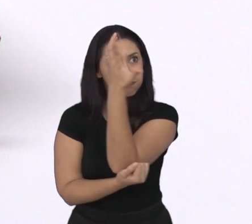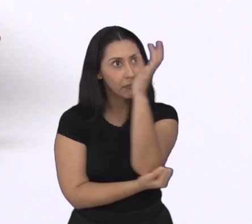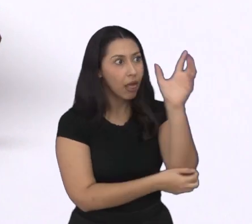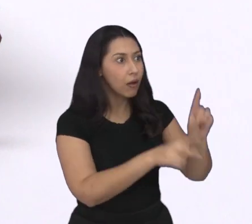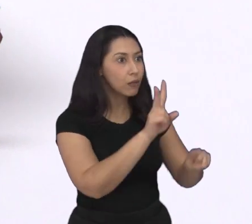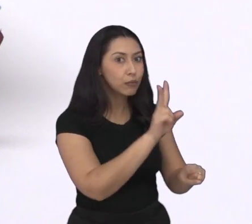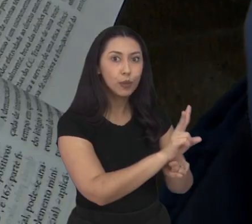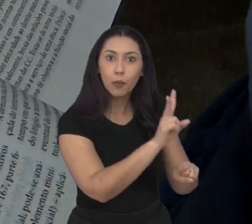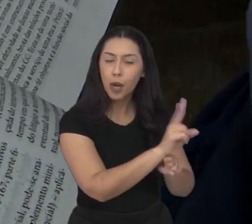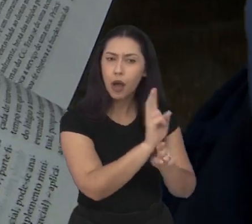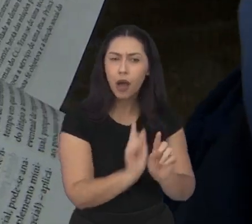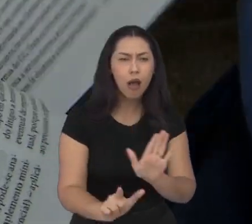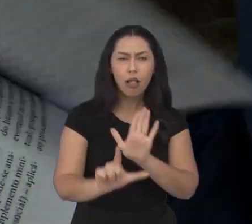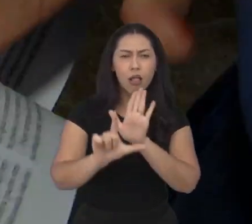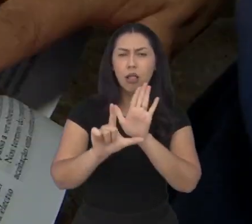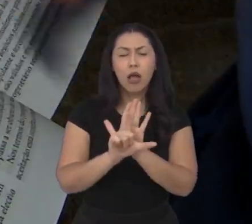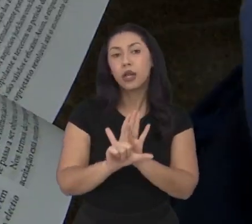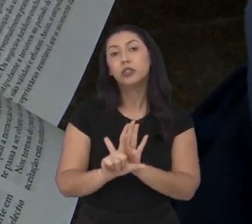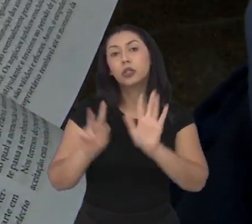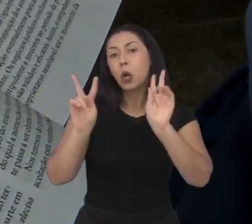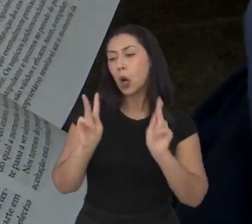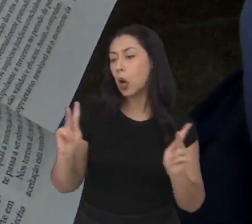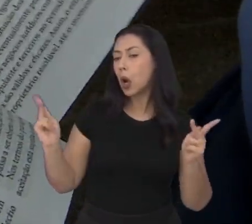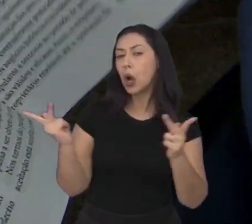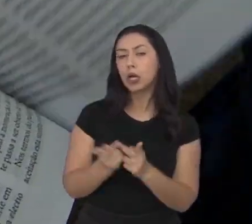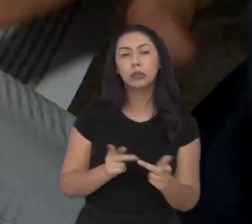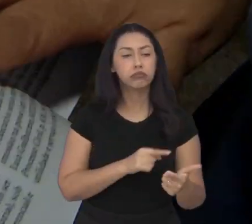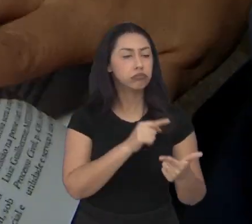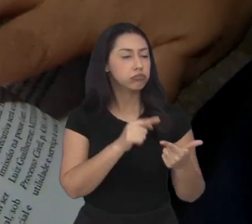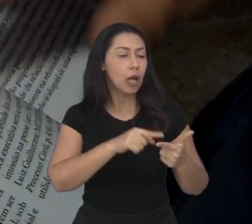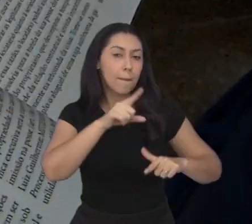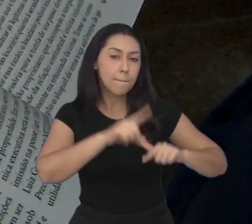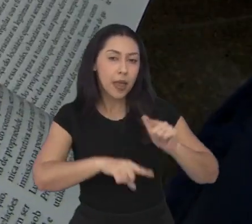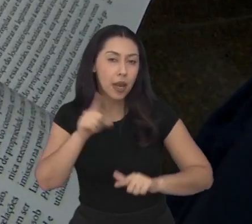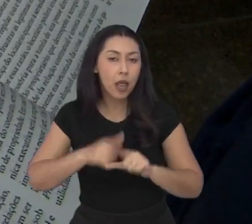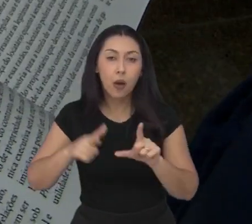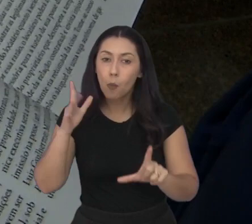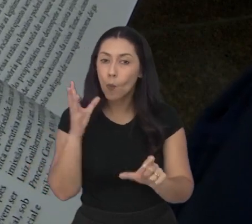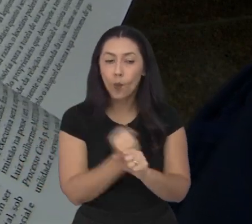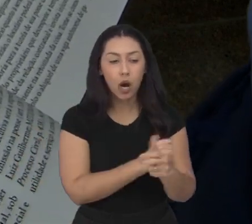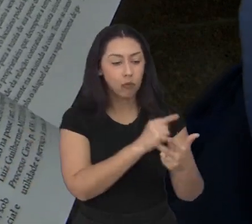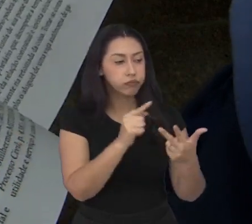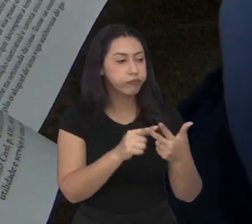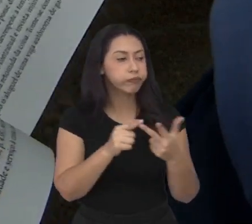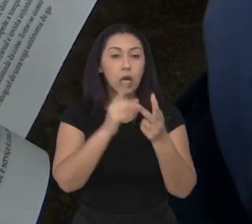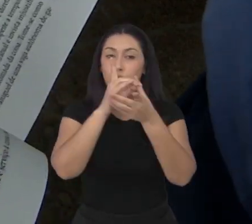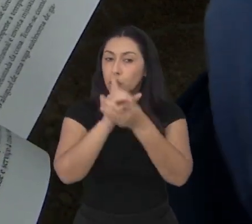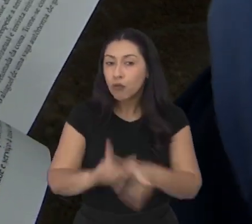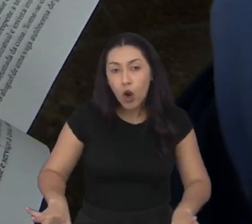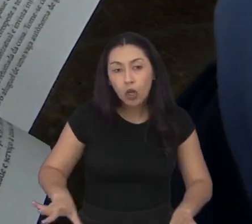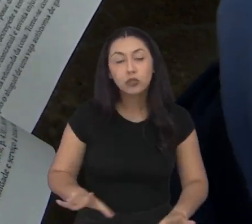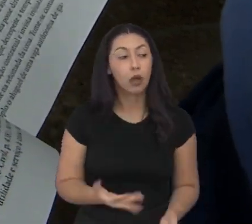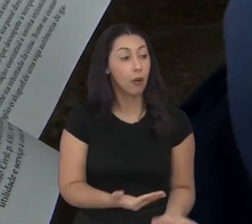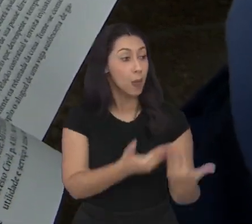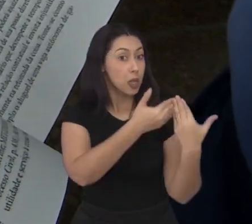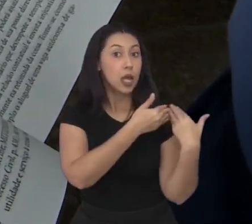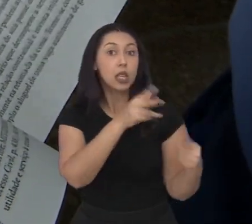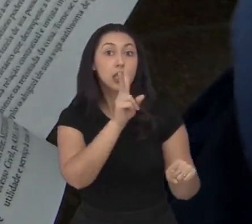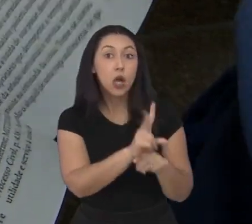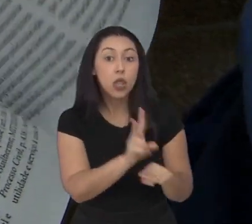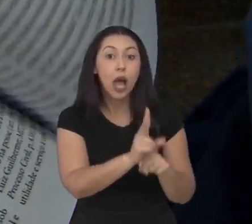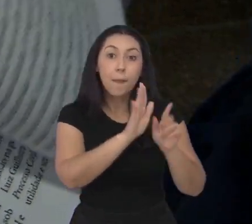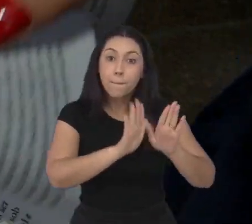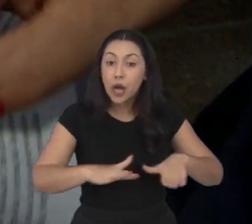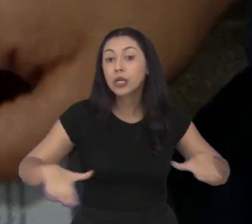do meio ambiente. Leis sobre hierarquia de heranças, inventários, divórcios, tutela de crianças, divisão